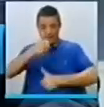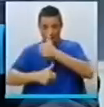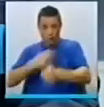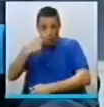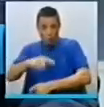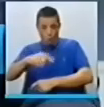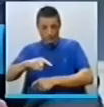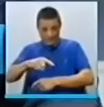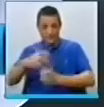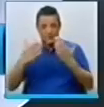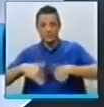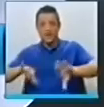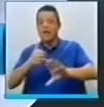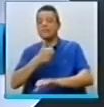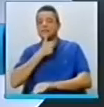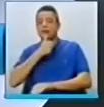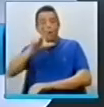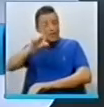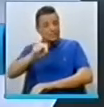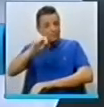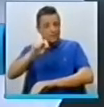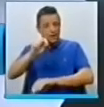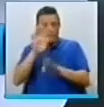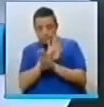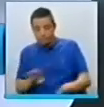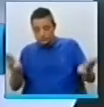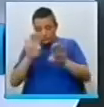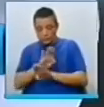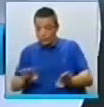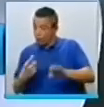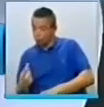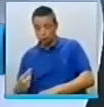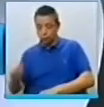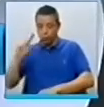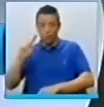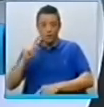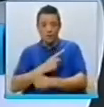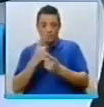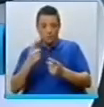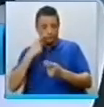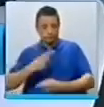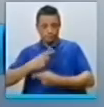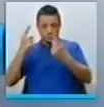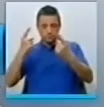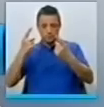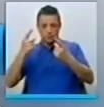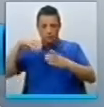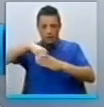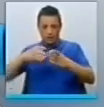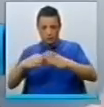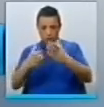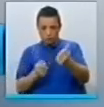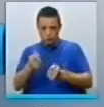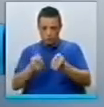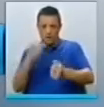e a decisão também também não foi pacífica clar a decisão não foi pacífica o que mostra a vitalidade dos órgãos de gestão das instituições